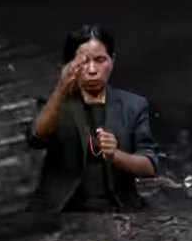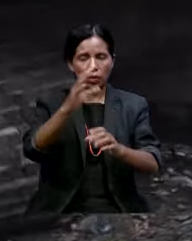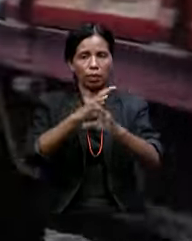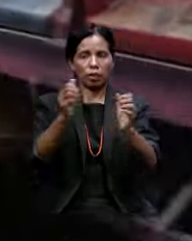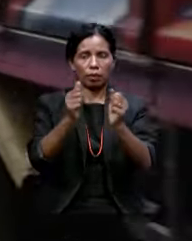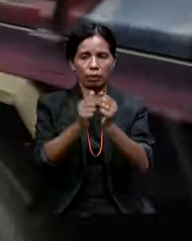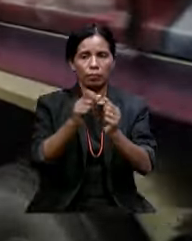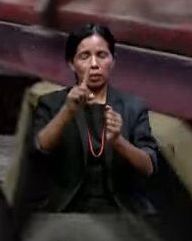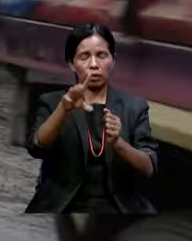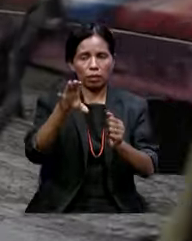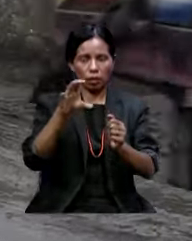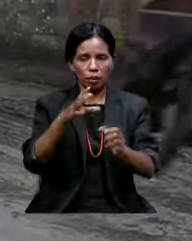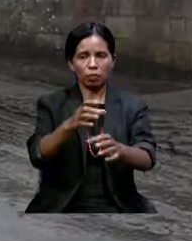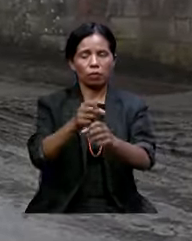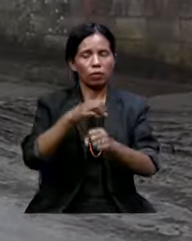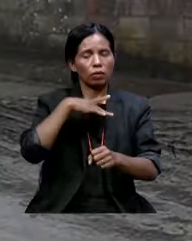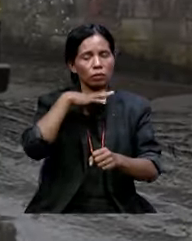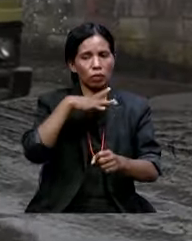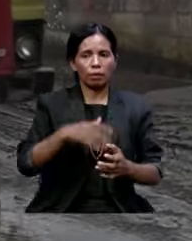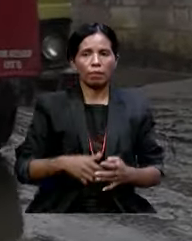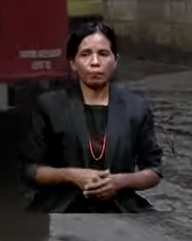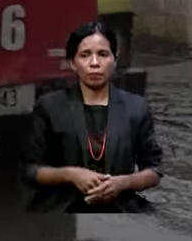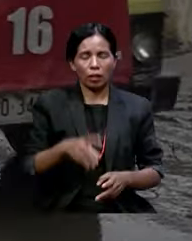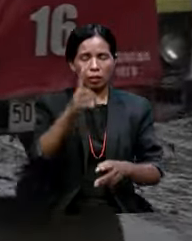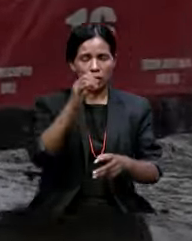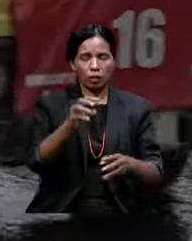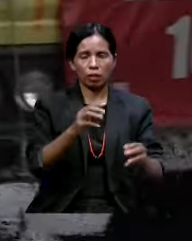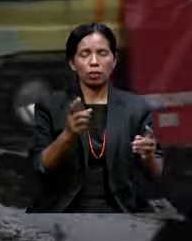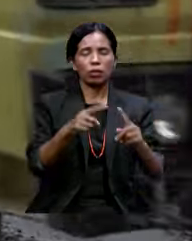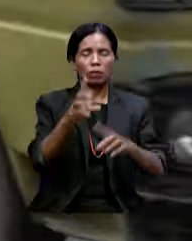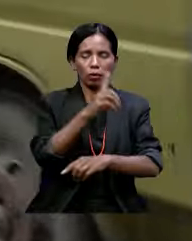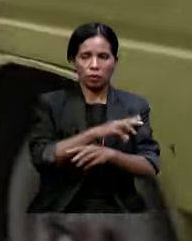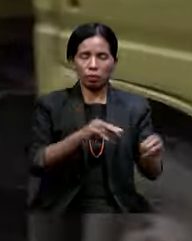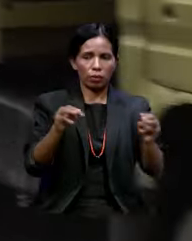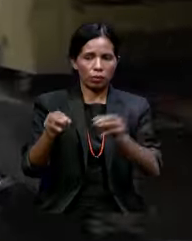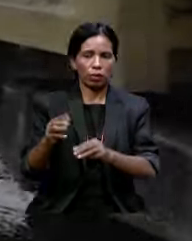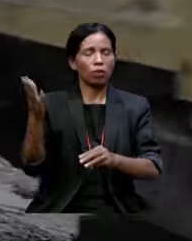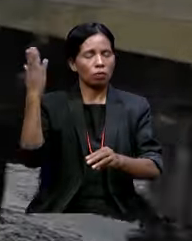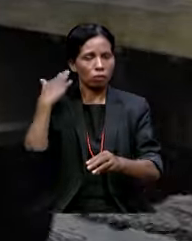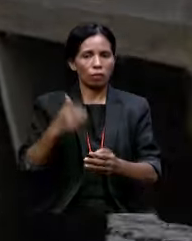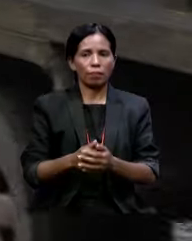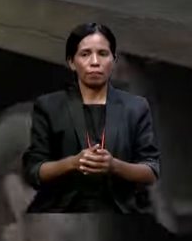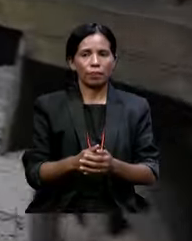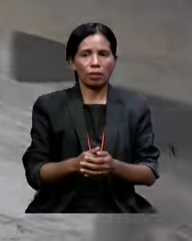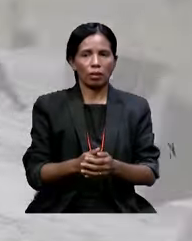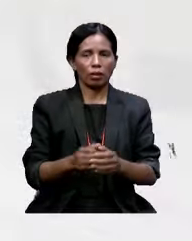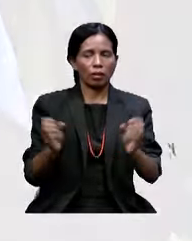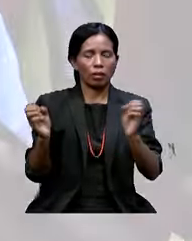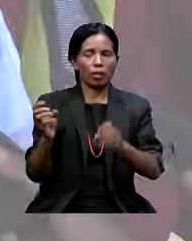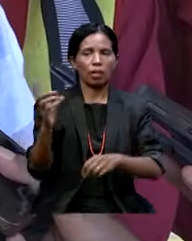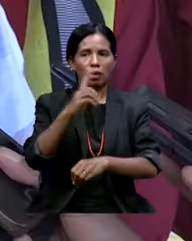hamutuk atus ida mak raut lixo. Kadas Dili ne oin kadas muda. Karena sebenarnya ya, antigue mah dia Roman yang melahari lorong